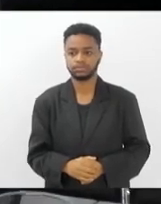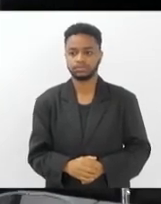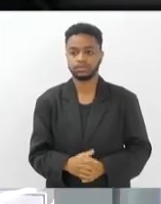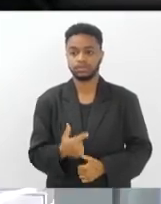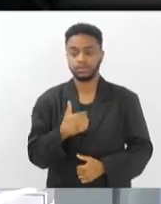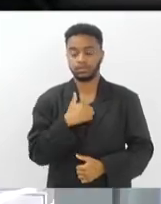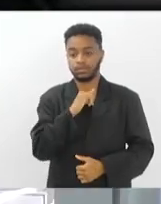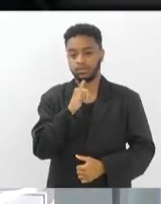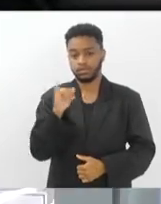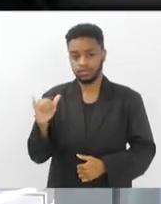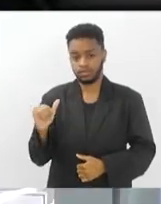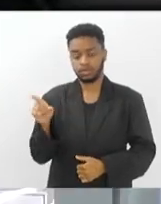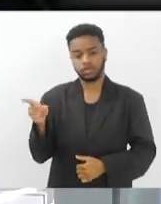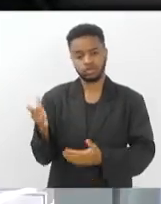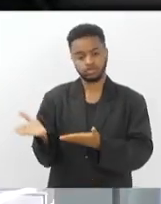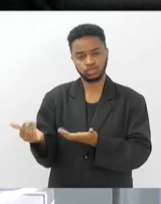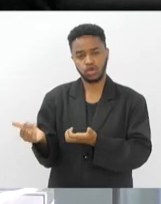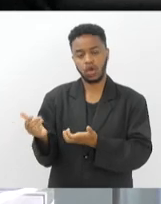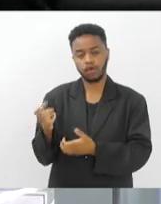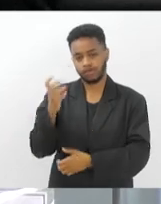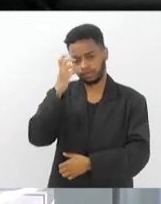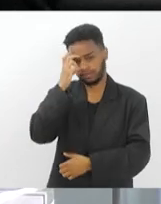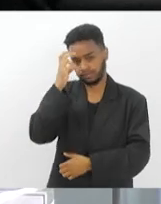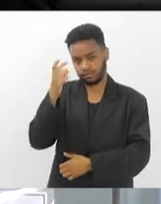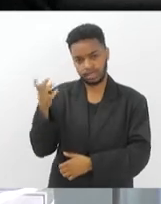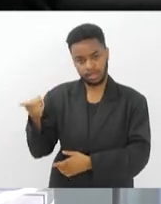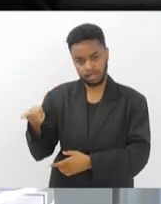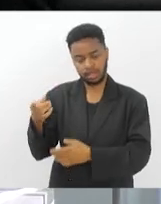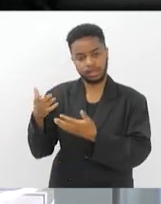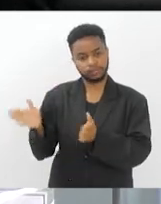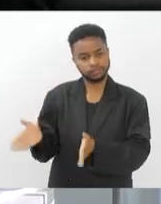nosso talentoso jovem refletir.